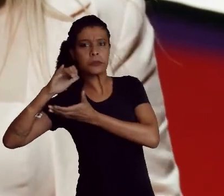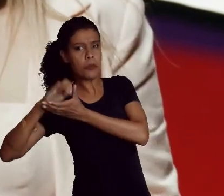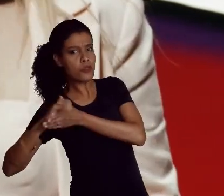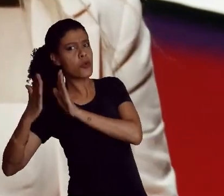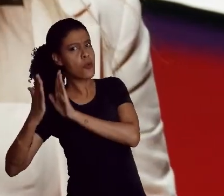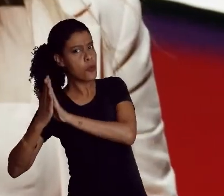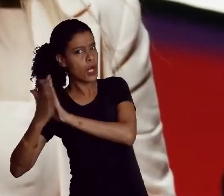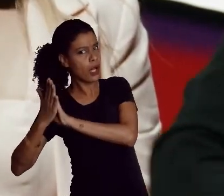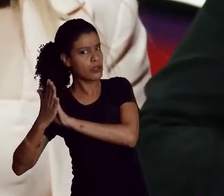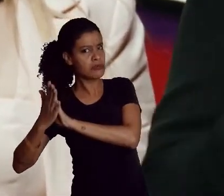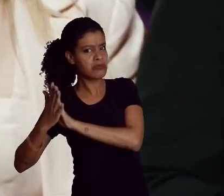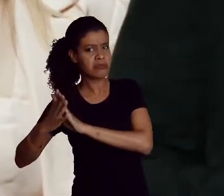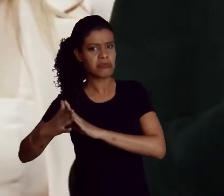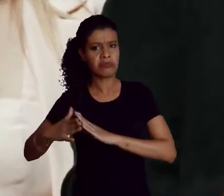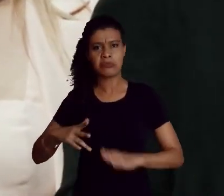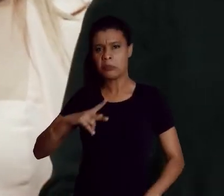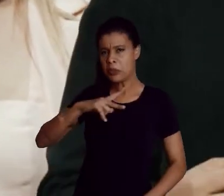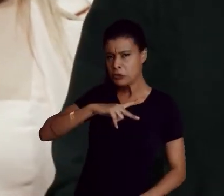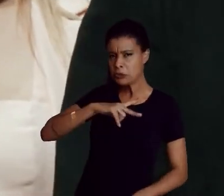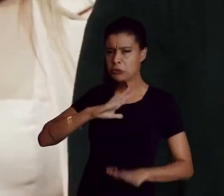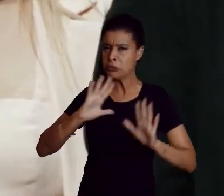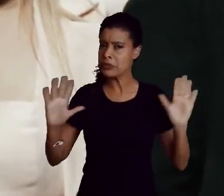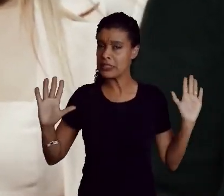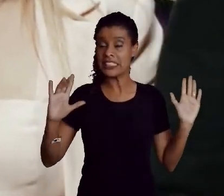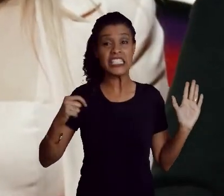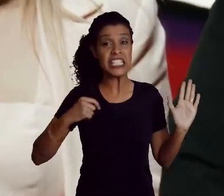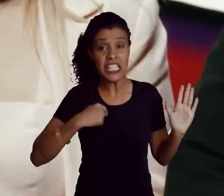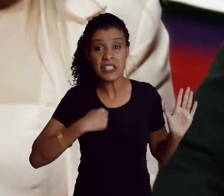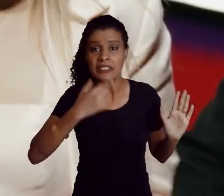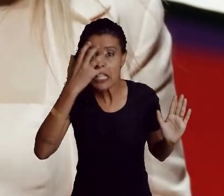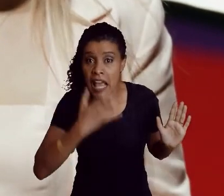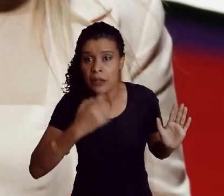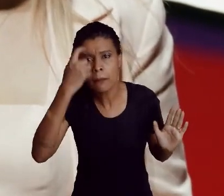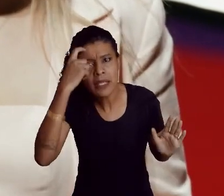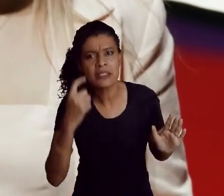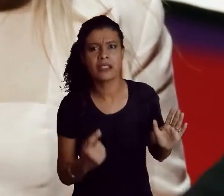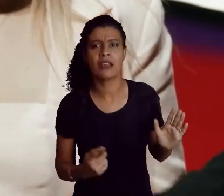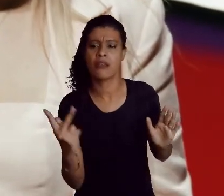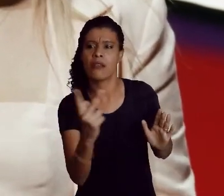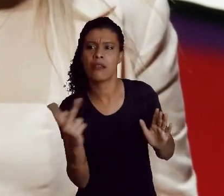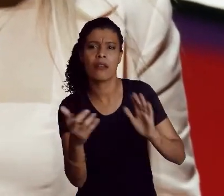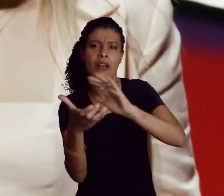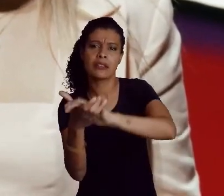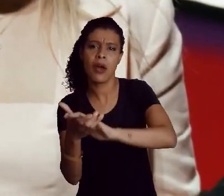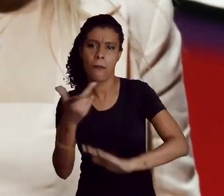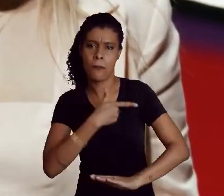pra mim, eu juro por Deus, que eu só tava dando uma carona pros meus pastores. Só isso. Chegando na casa